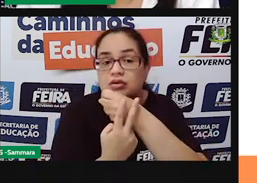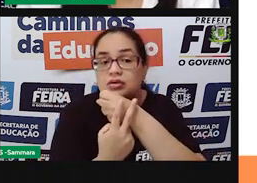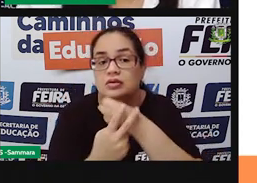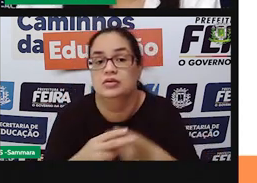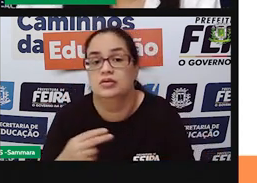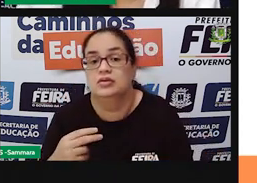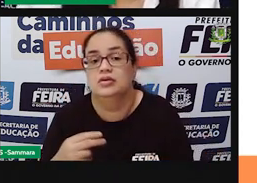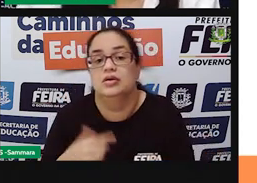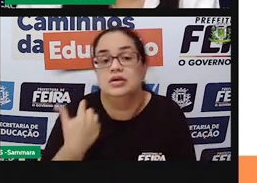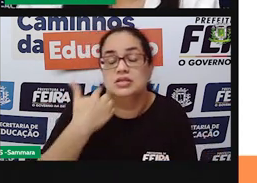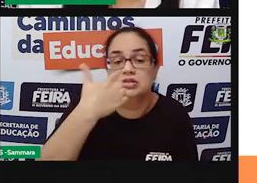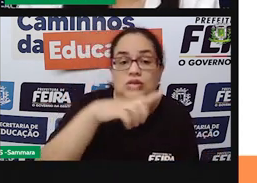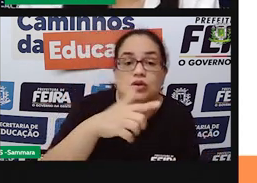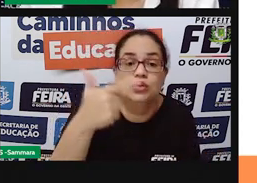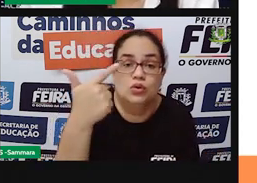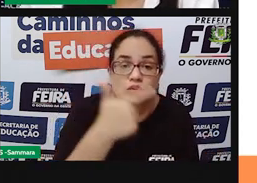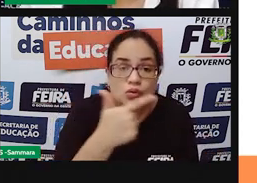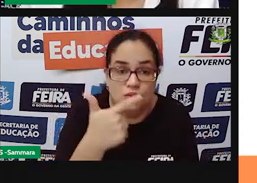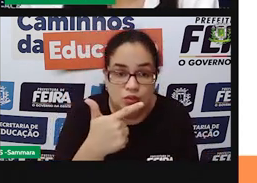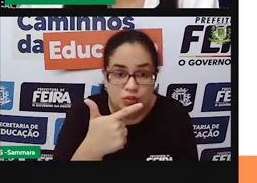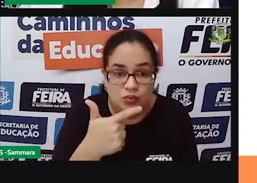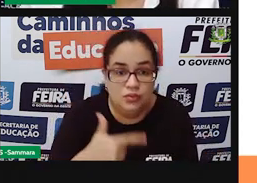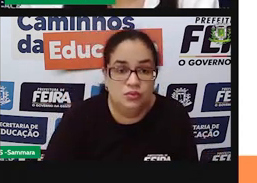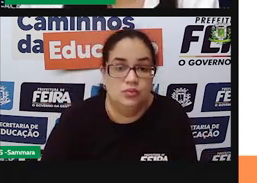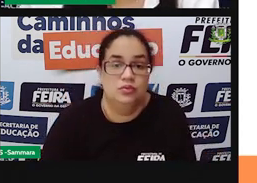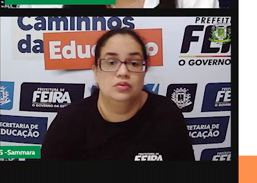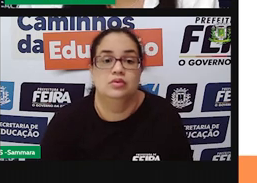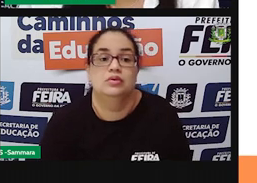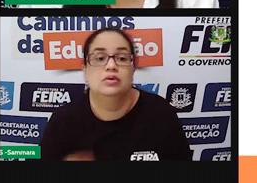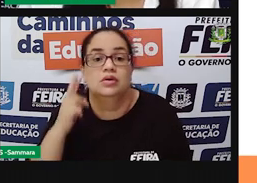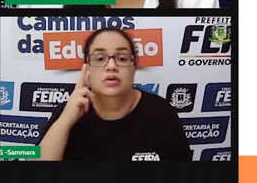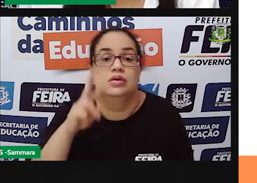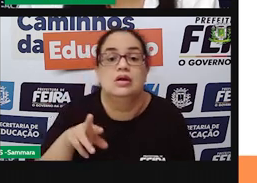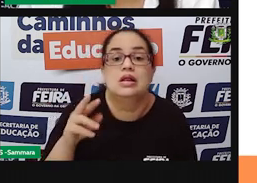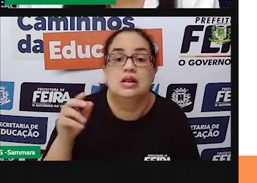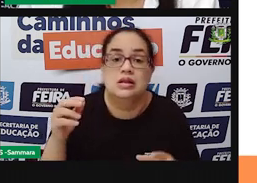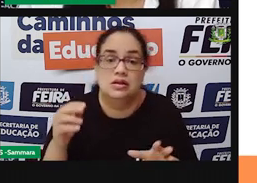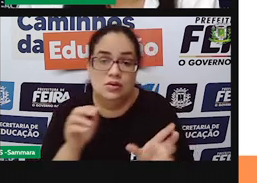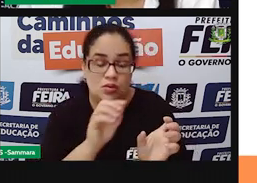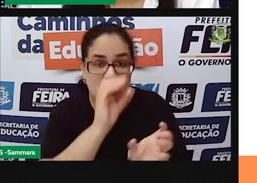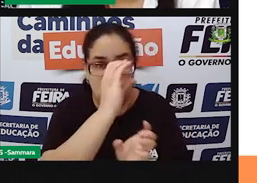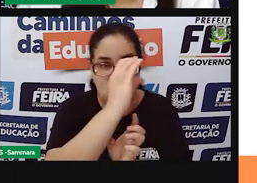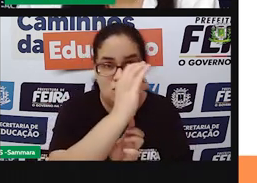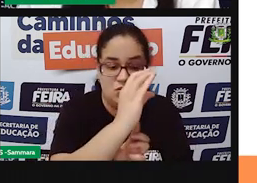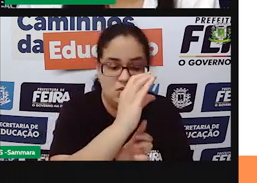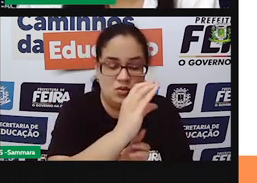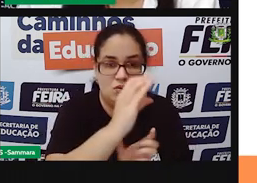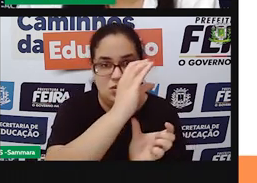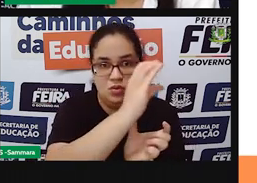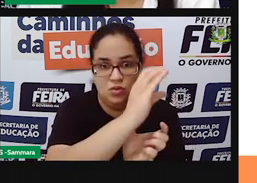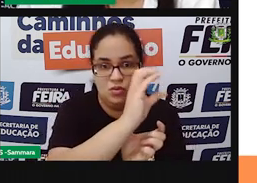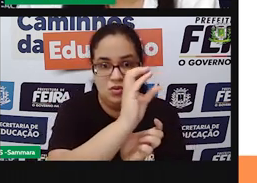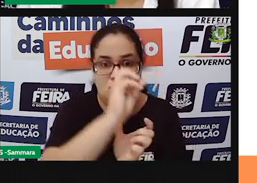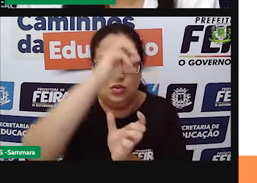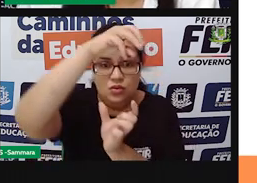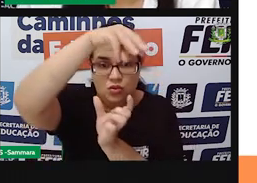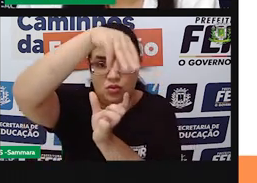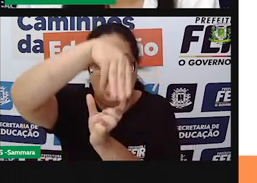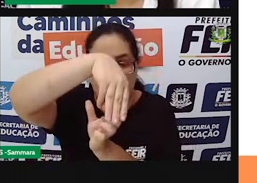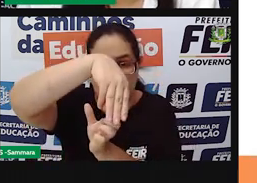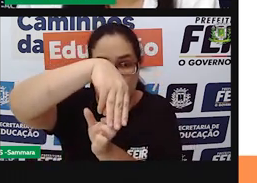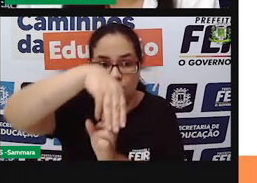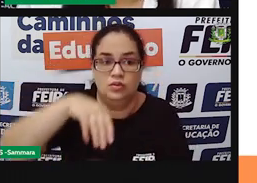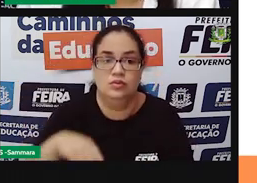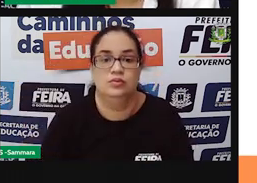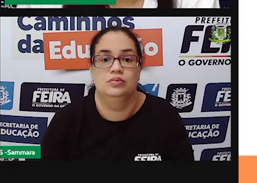que é da segunda conjugação, porque termina em ele, se conservou também um radical, não é? Até a palavra, até